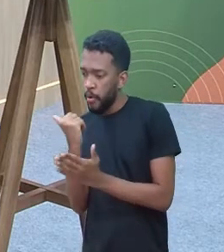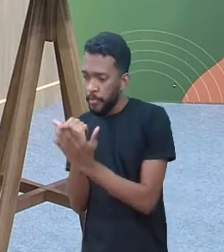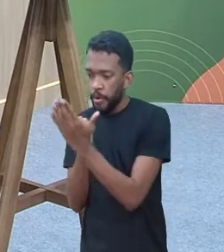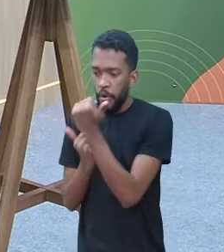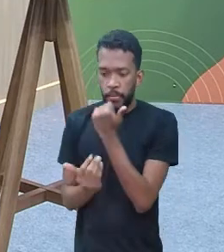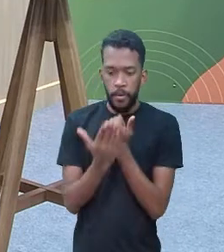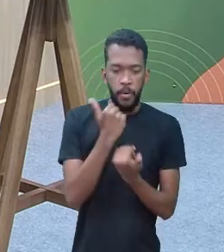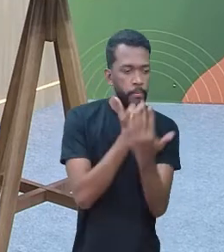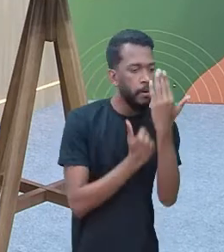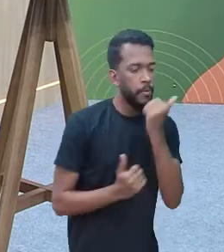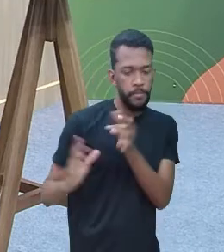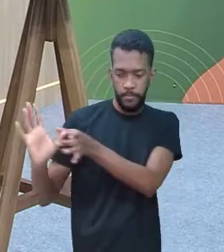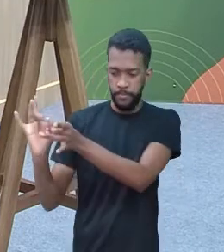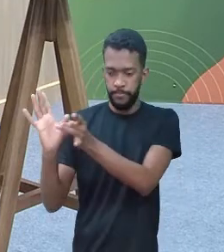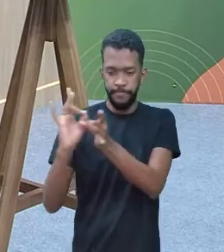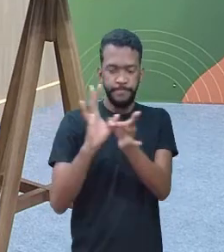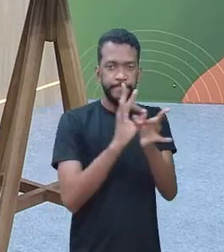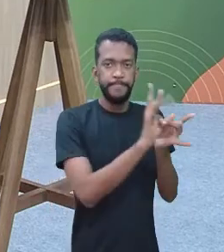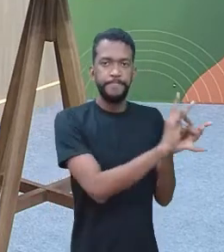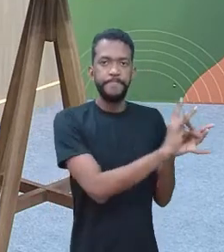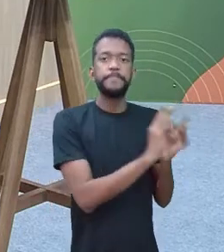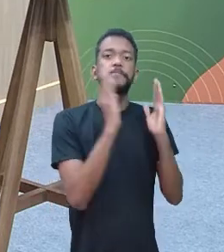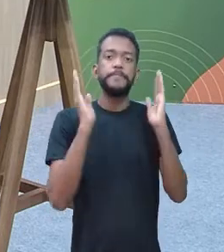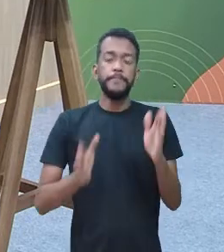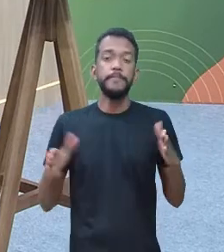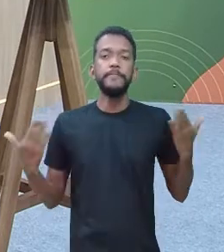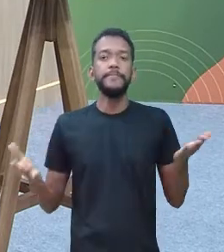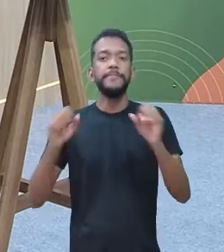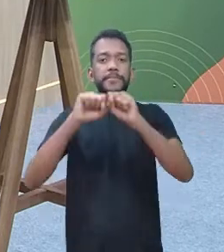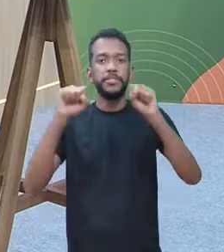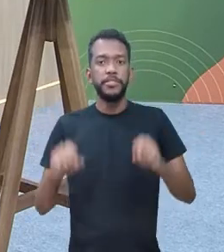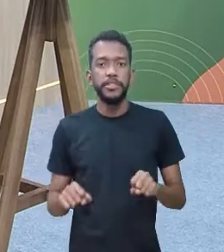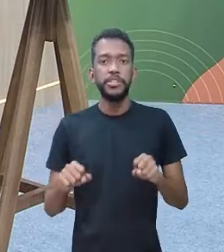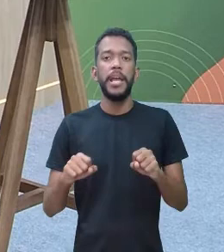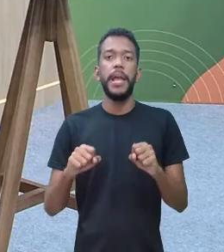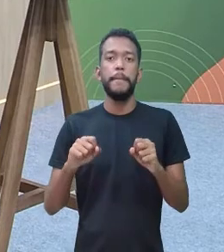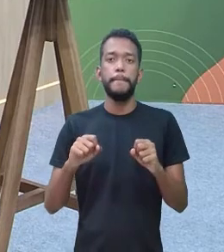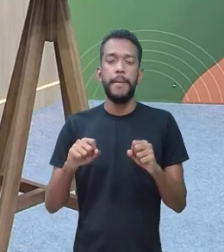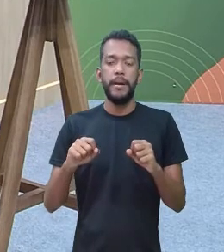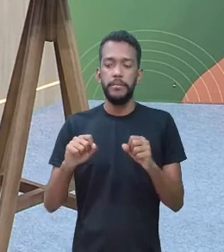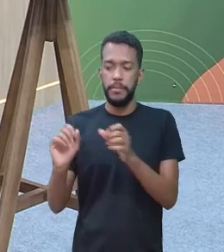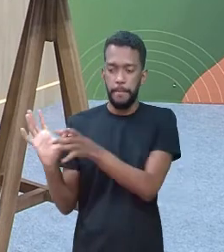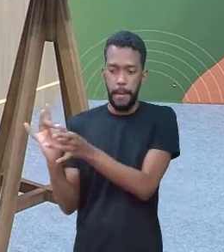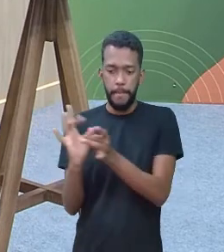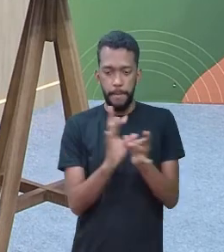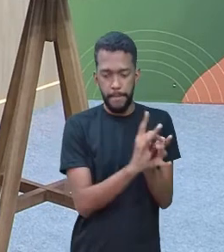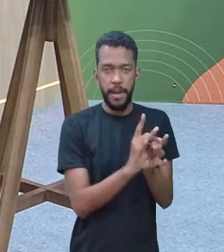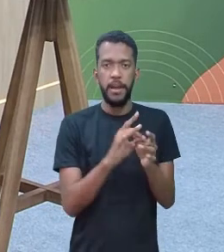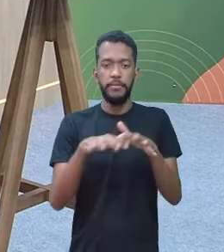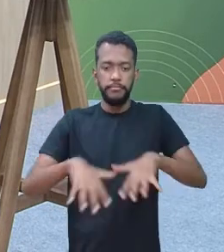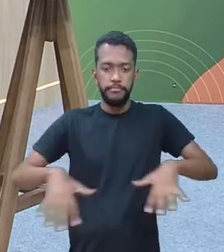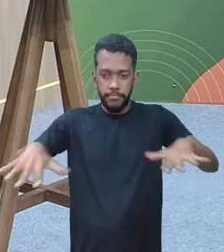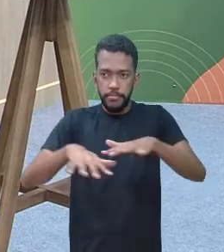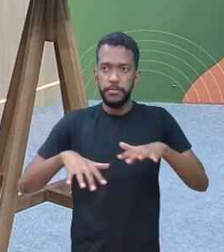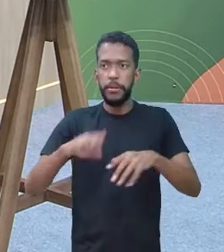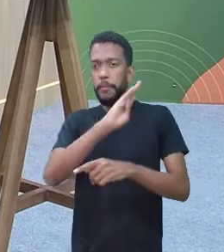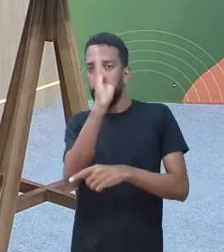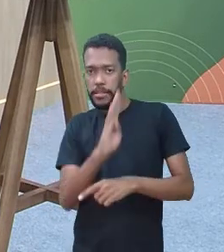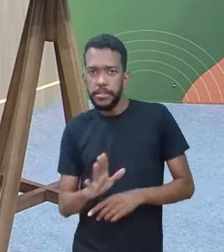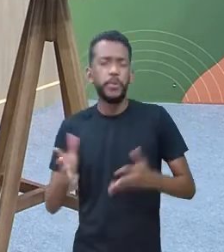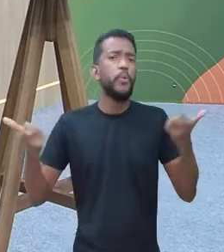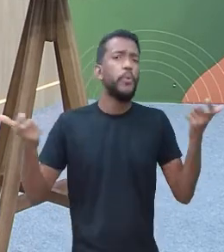seres? Qual foi o ambiente? Qual é o ecossistema? Qual é o bioma? Em que parte do Brasil está presente? E aí a gente só